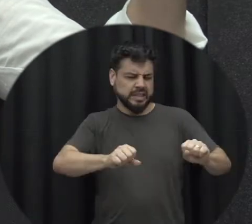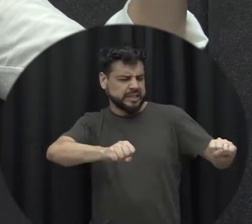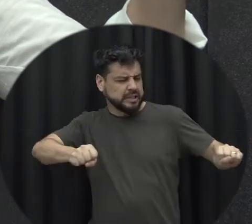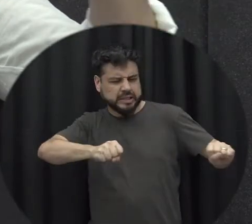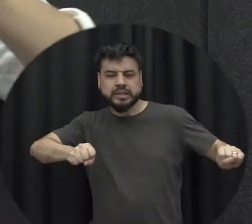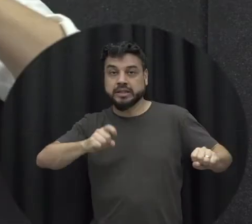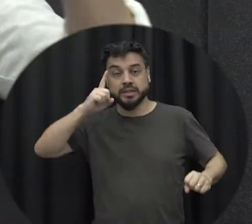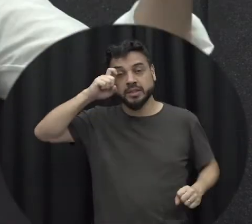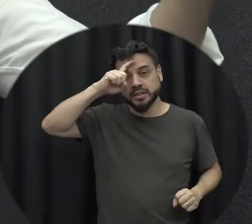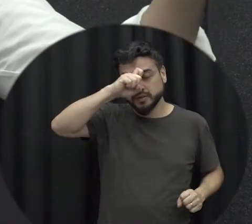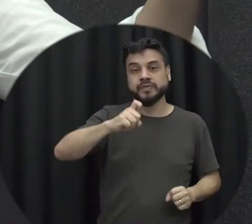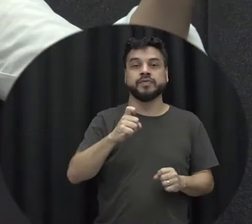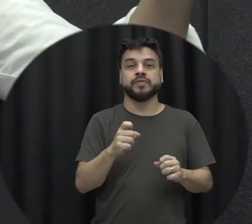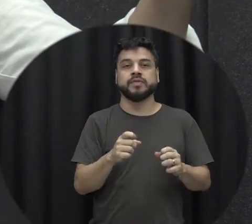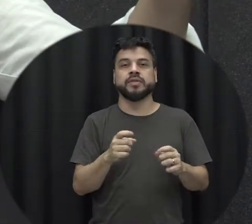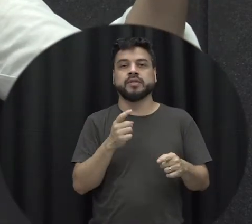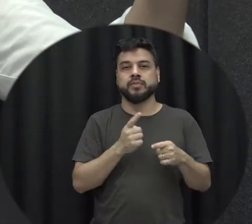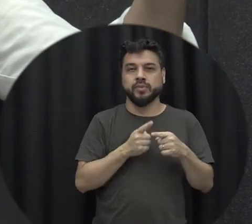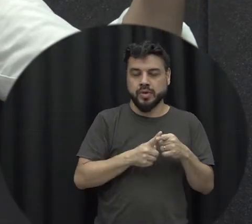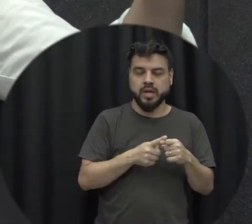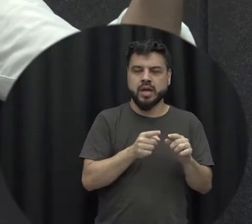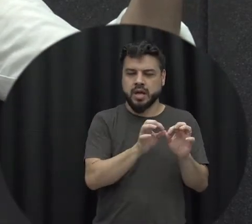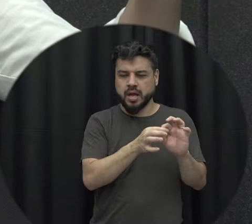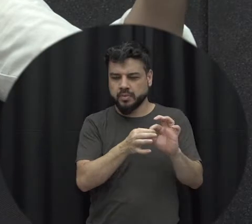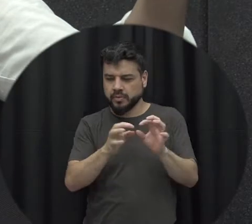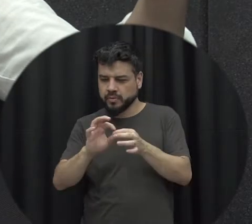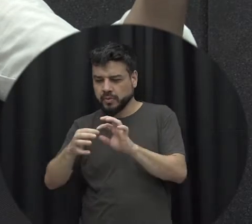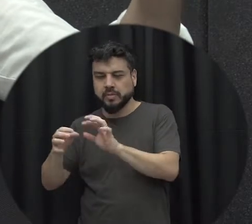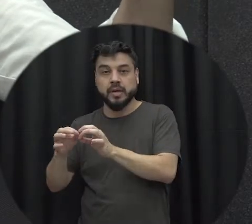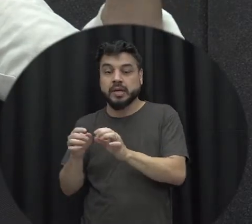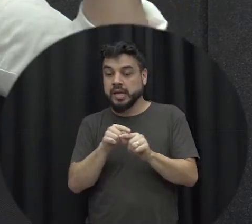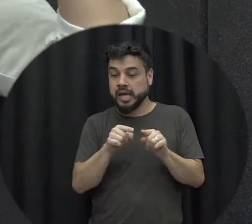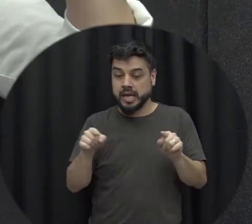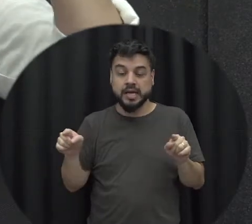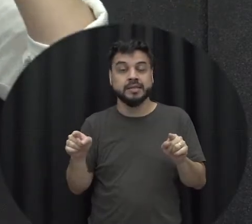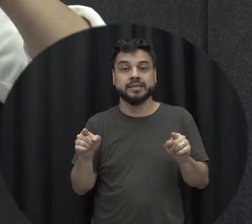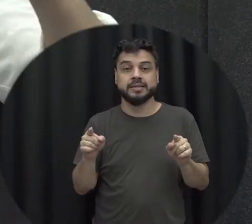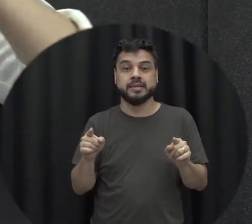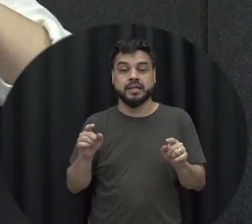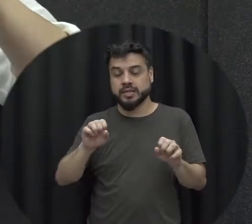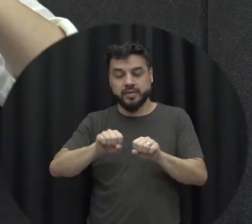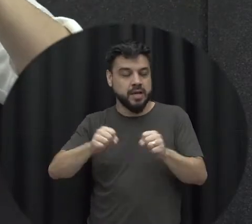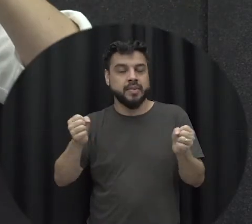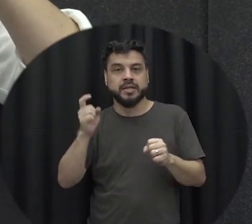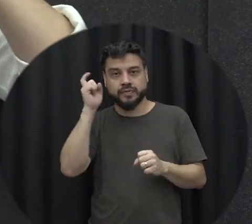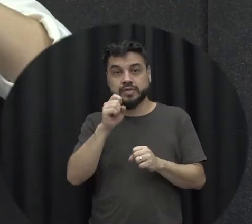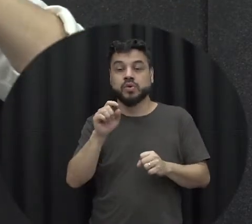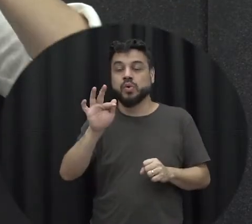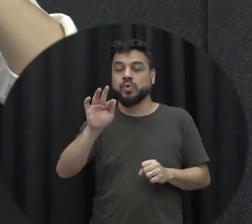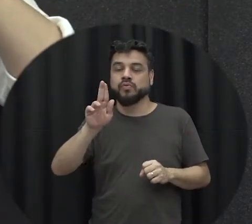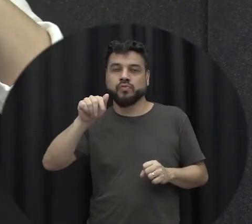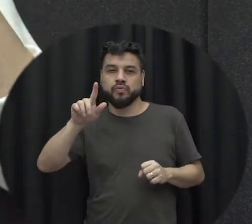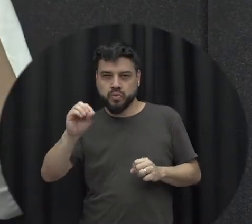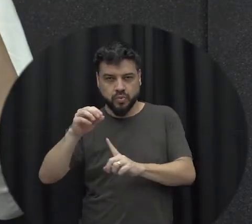de se romper. E tem aquela toxicidade, aquele potencial tóxico dele contaminante. O fungo, quando ele produz aquelas enzimas, né,